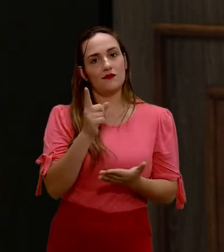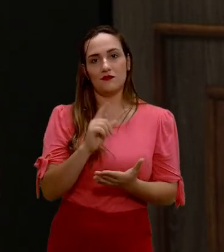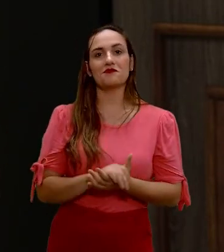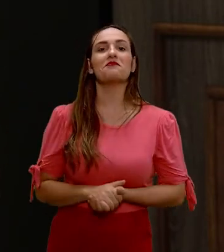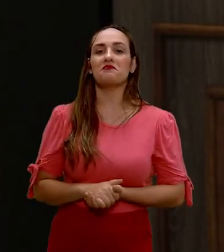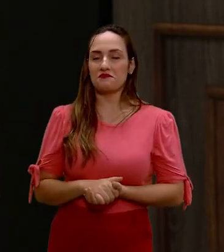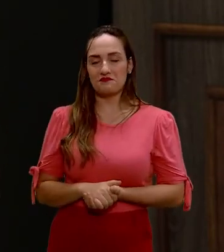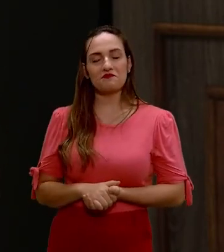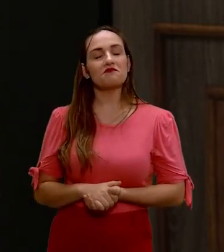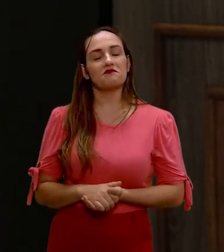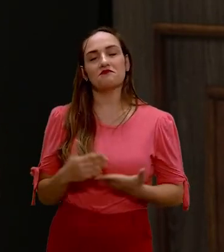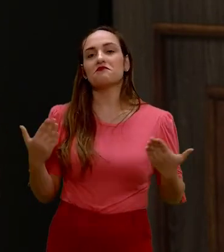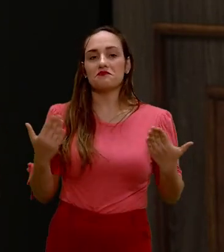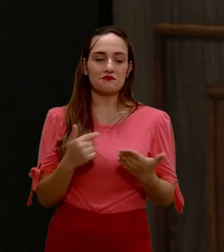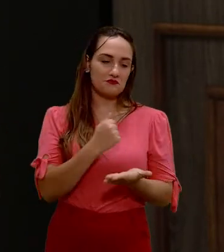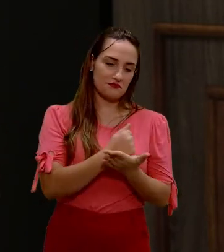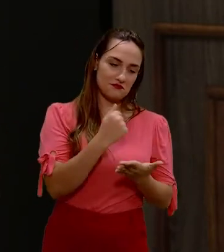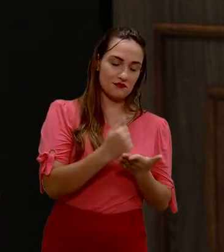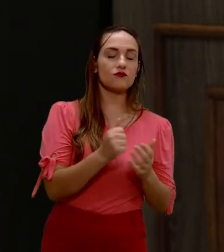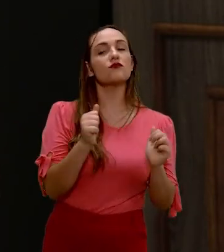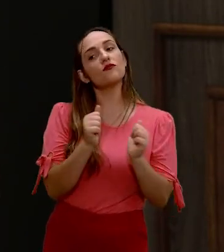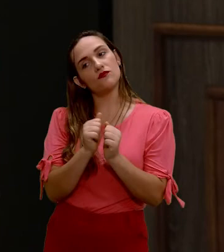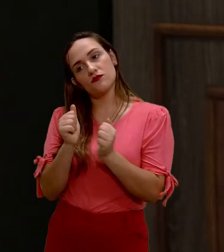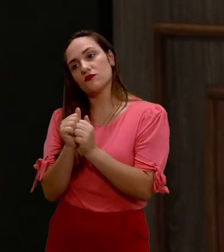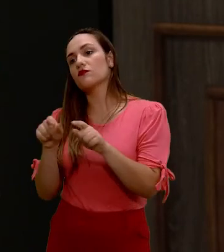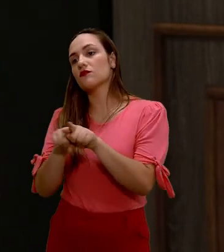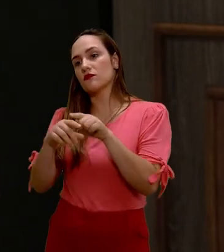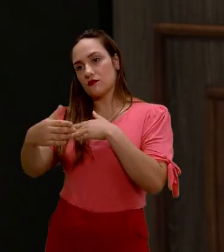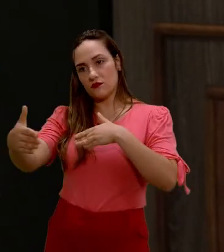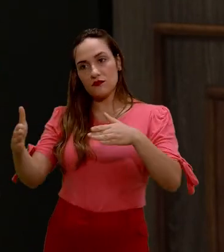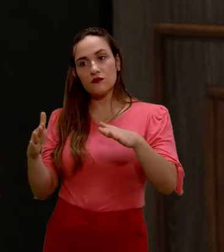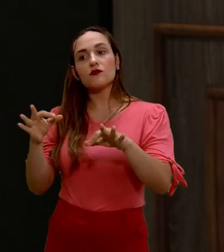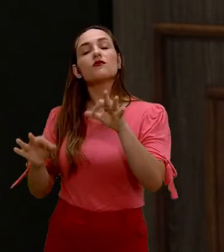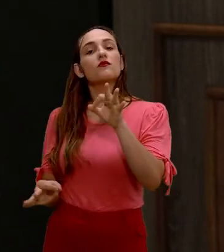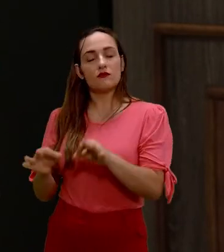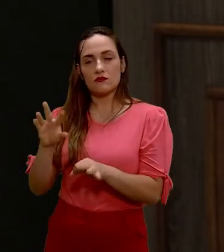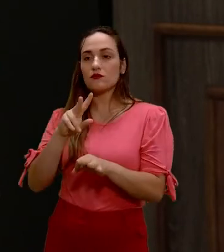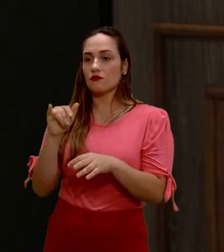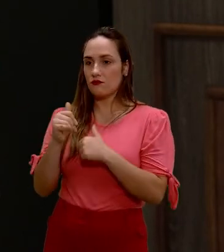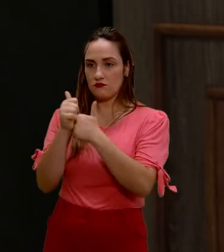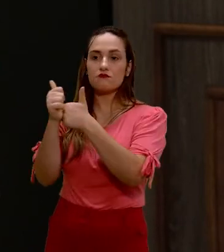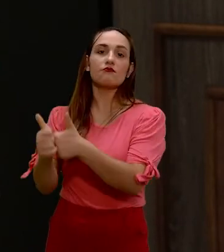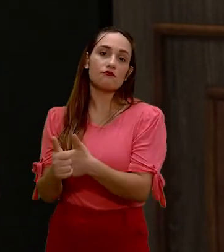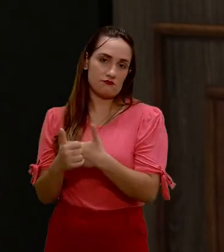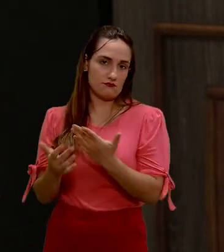nós vamos passar também a atuar nos gabinetes dos magistrados,